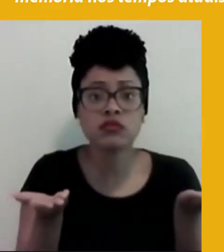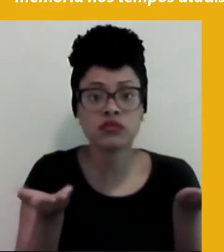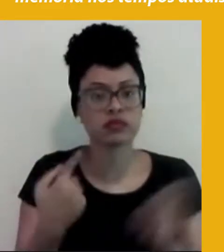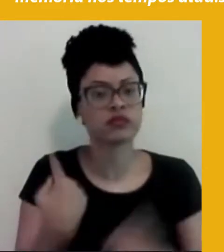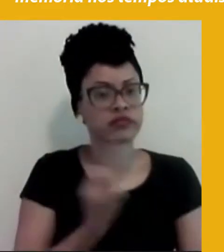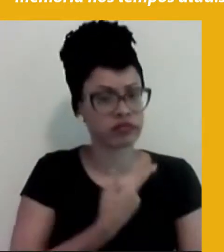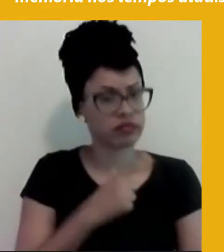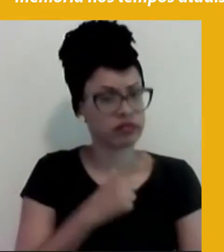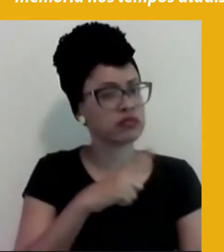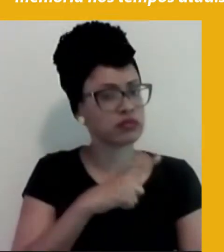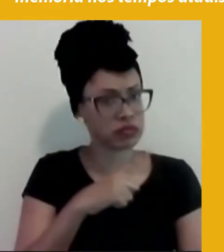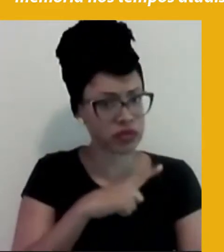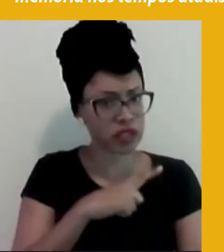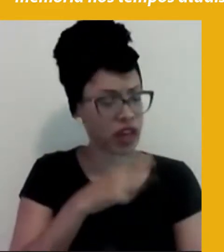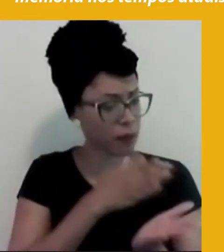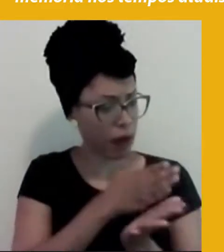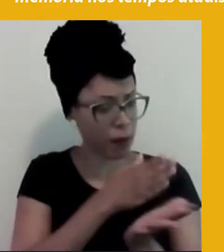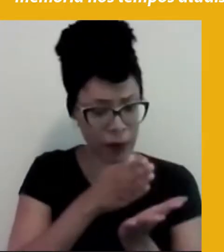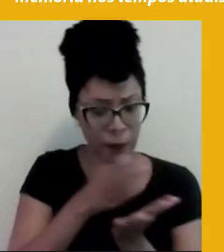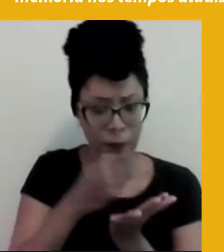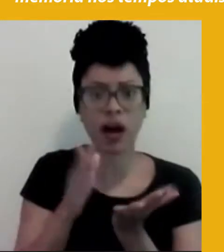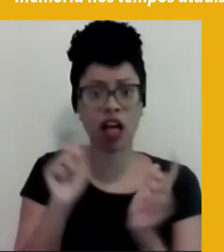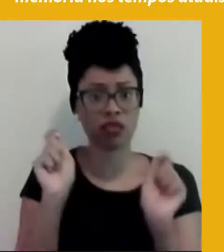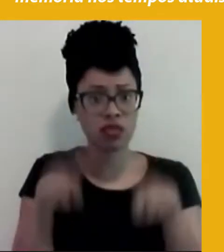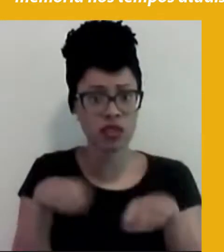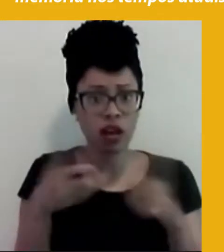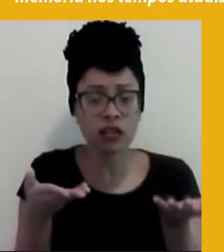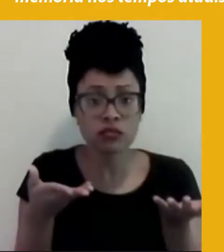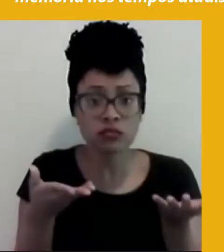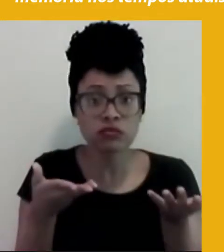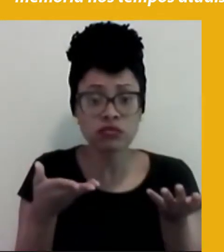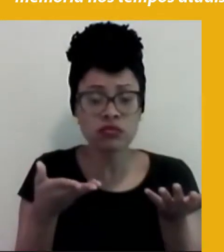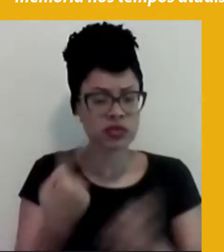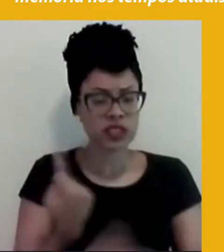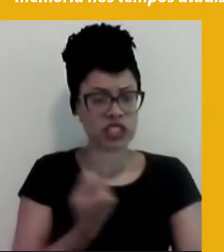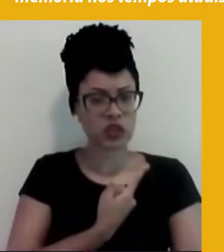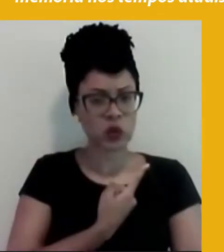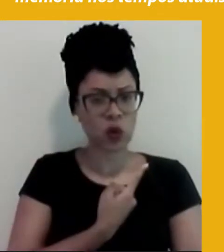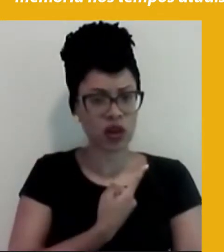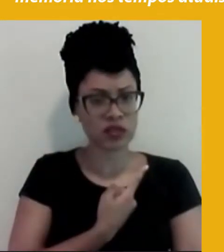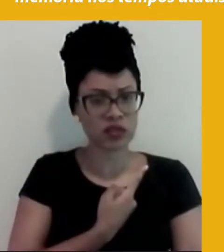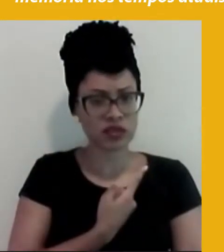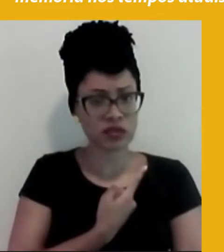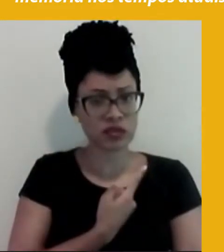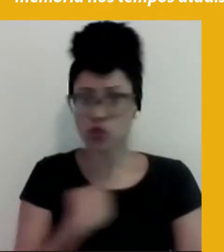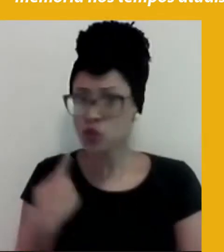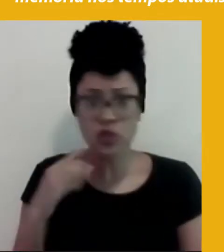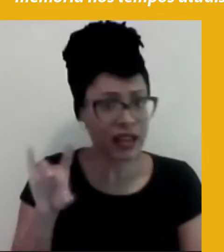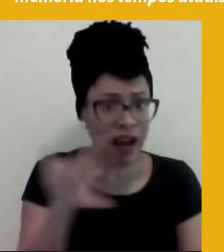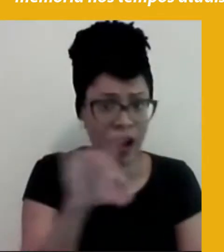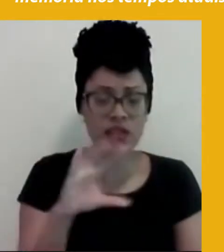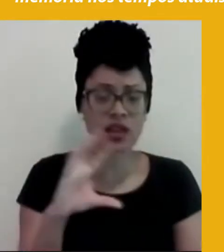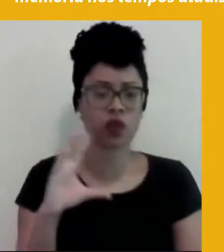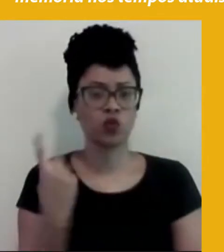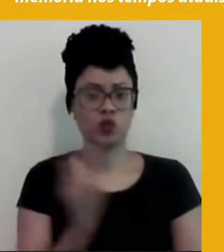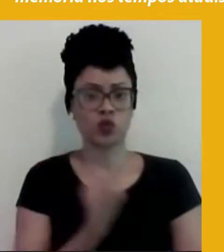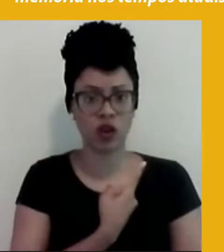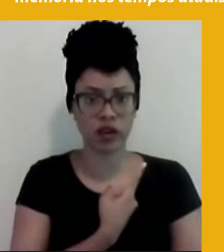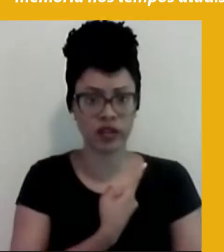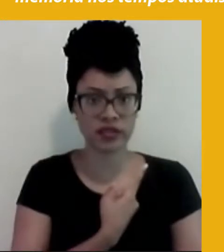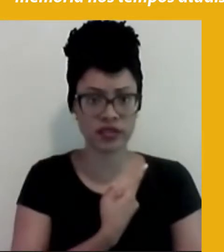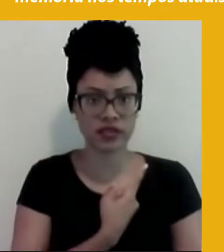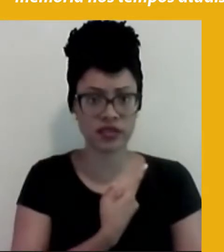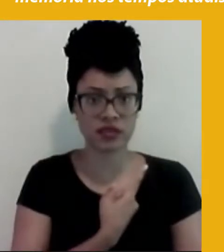alternativas. E o fato de nós não termos sido capazes, enquanto nação, de fazermos isso